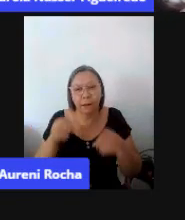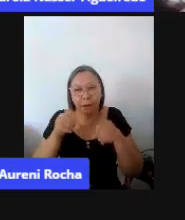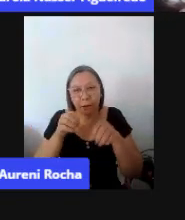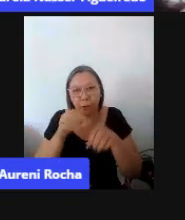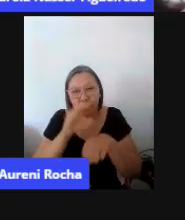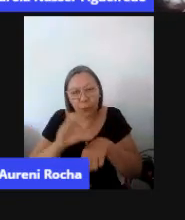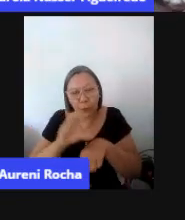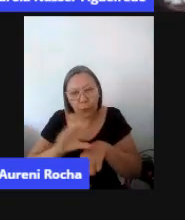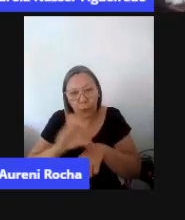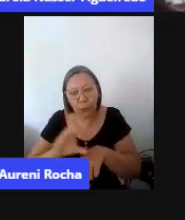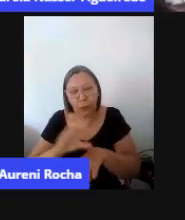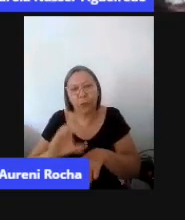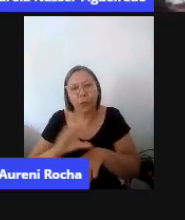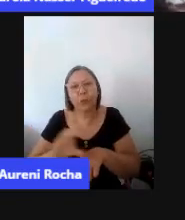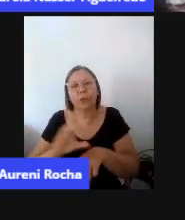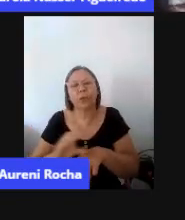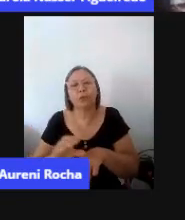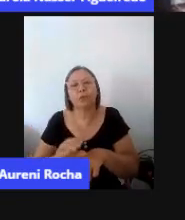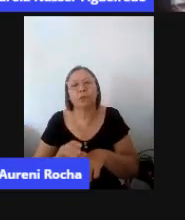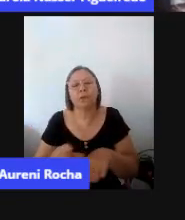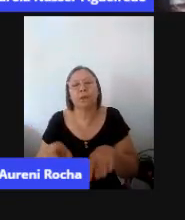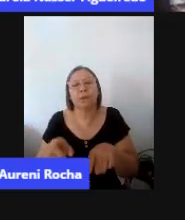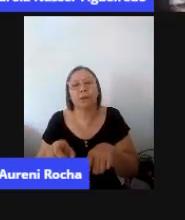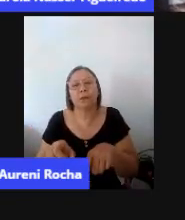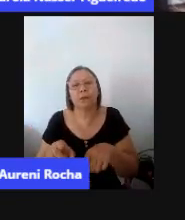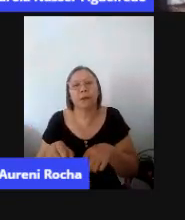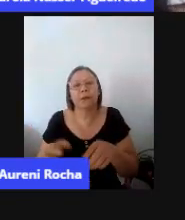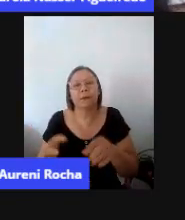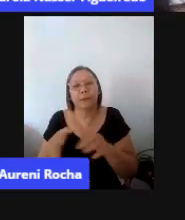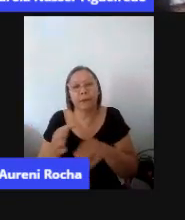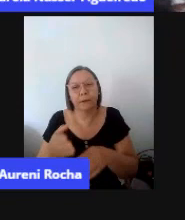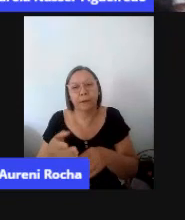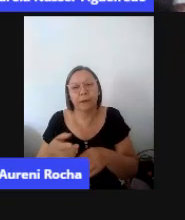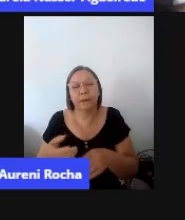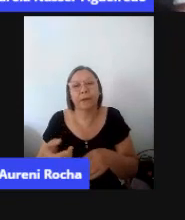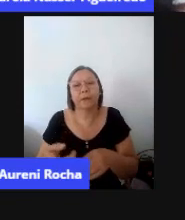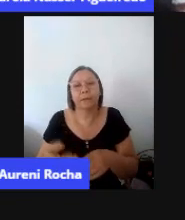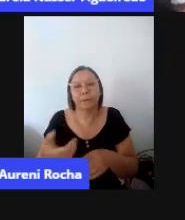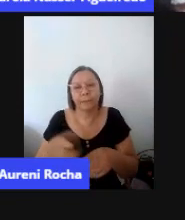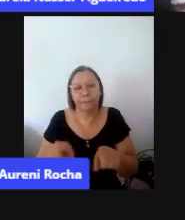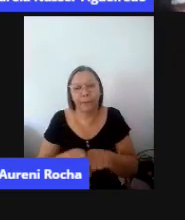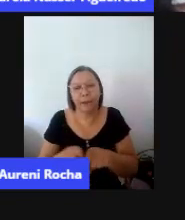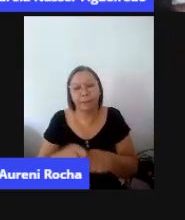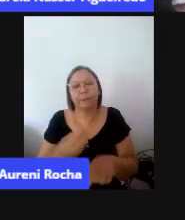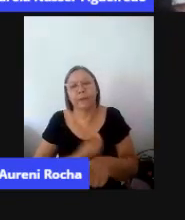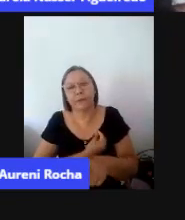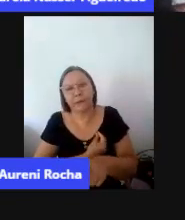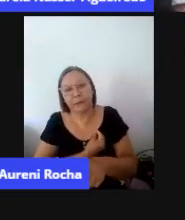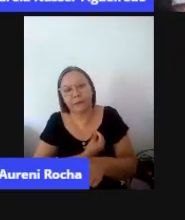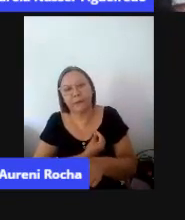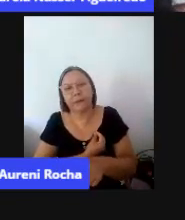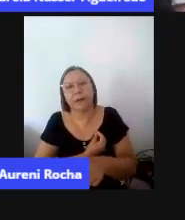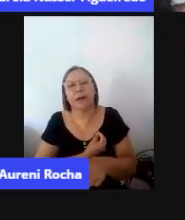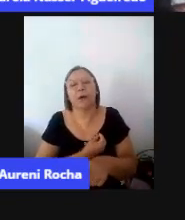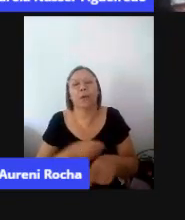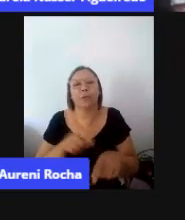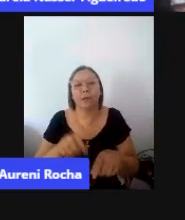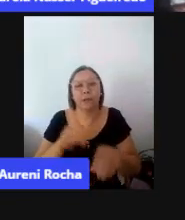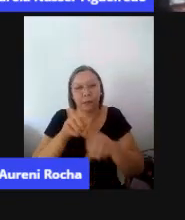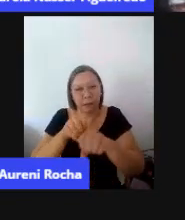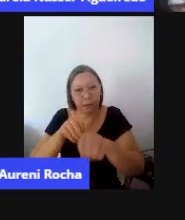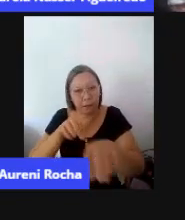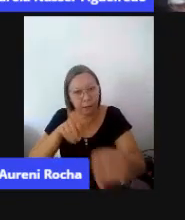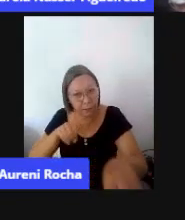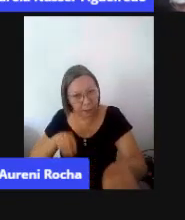de um formato presencial e virtual. Então, aí tem algumas fotos de exemplos, né, de